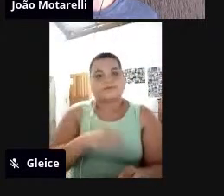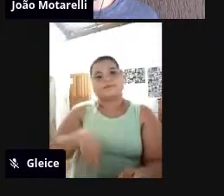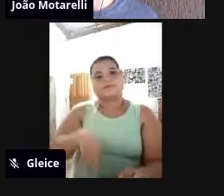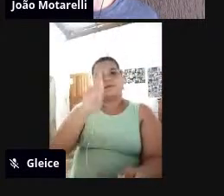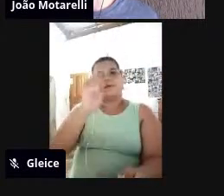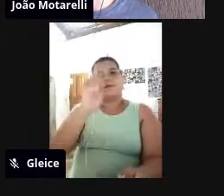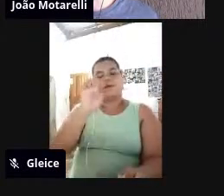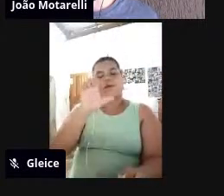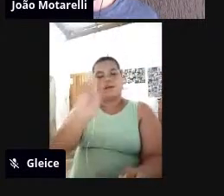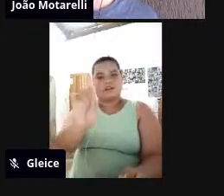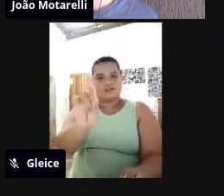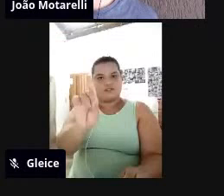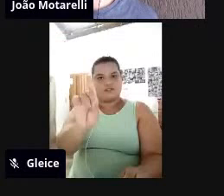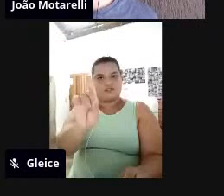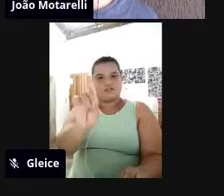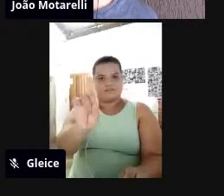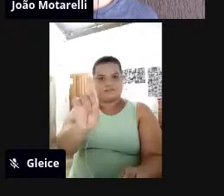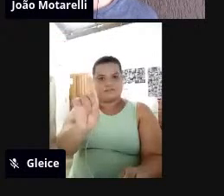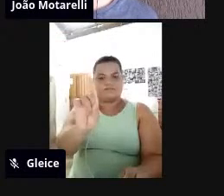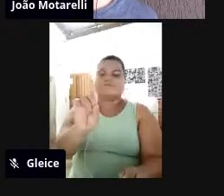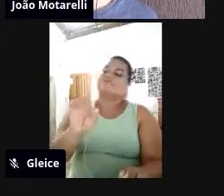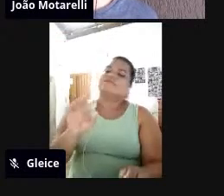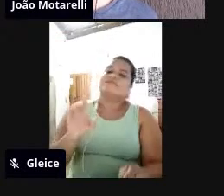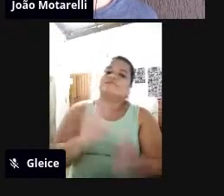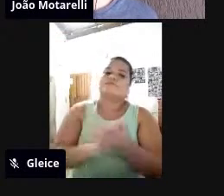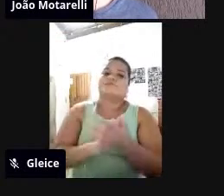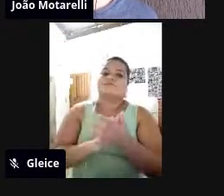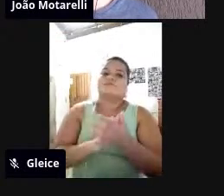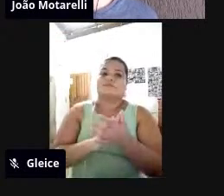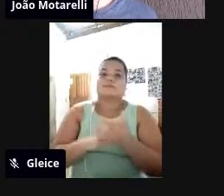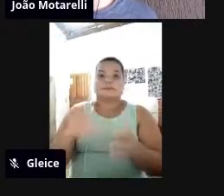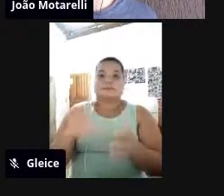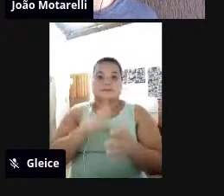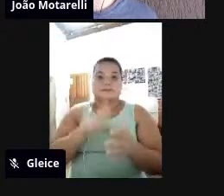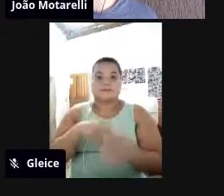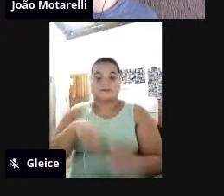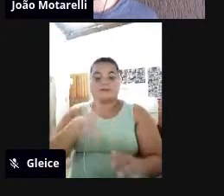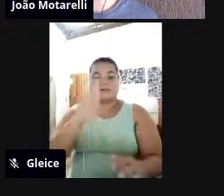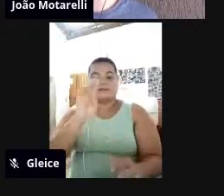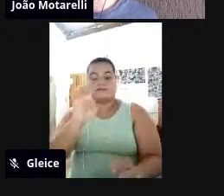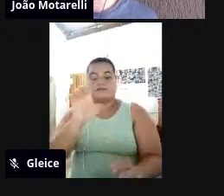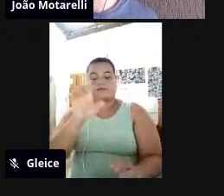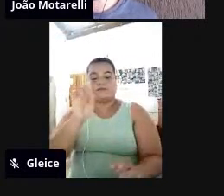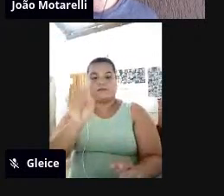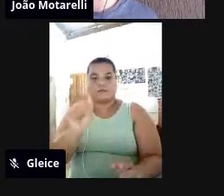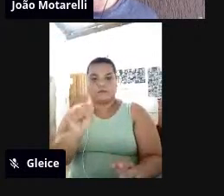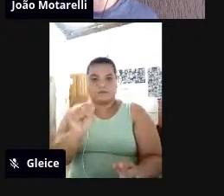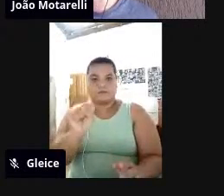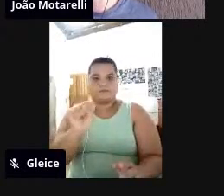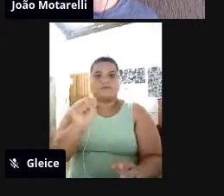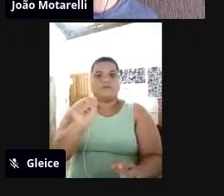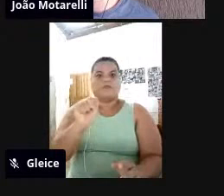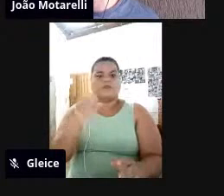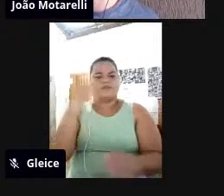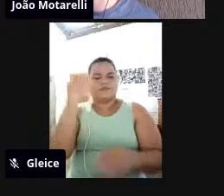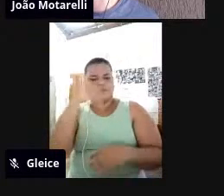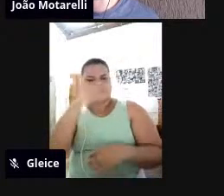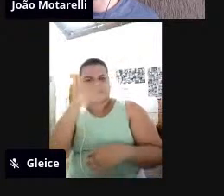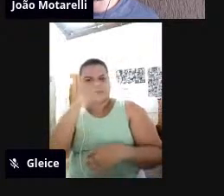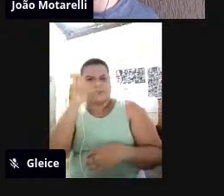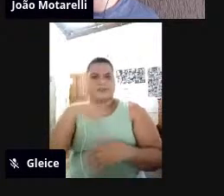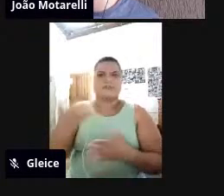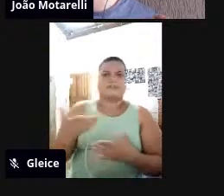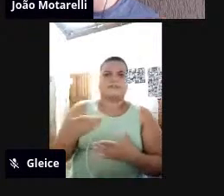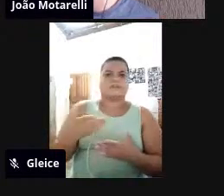energia, ou REDS. Então, a gente tem aqui as REDS associadas à redução da força, da resistência, aumento do risco de lesão,